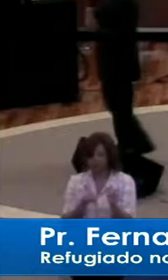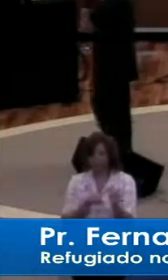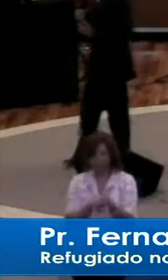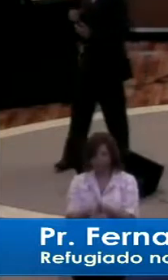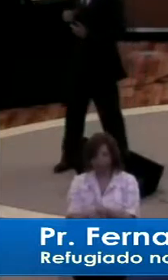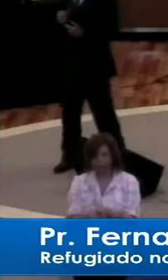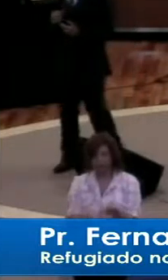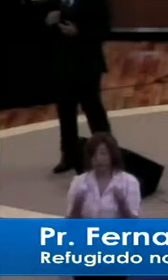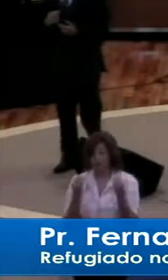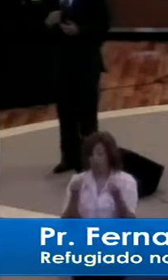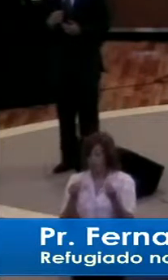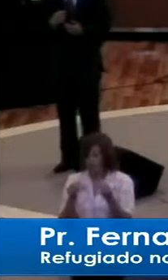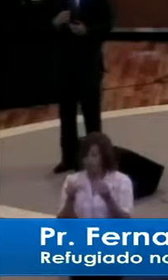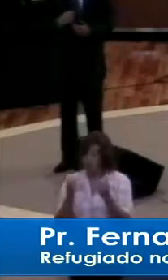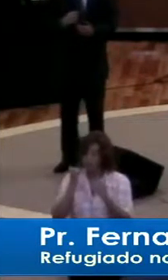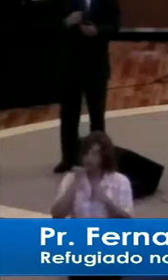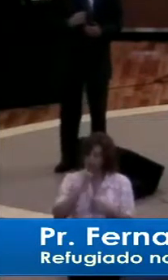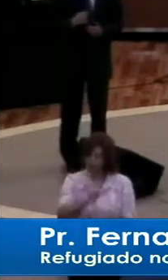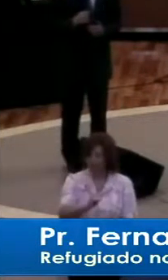Como ele foi anunciado?